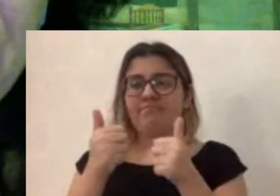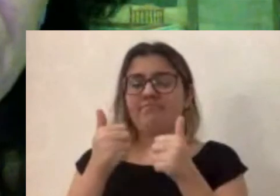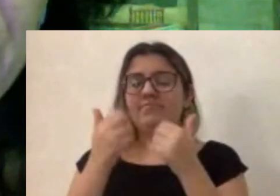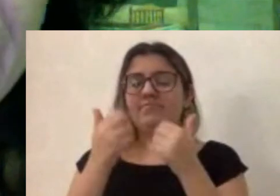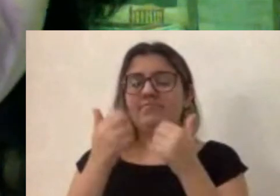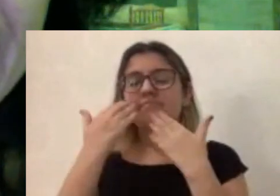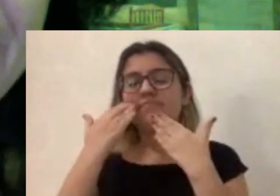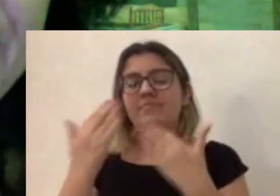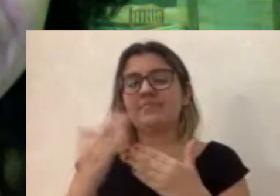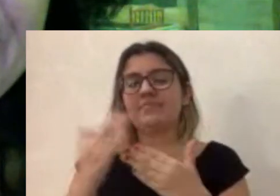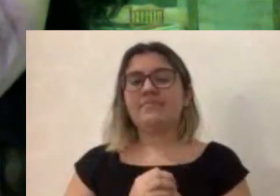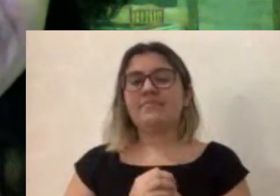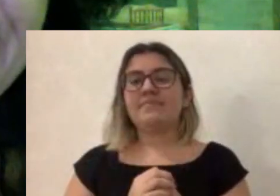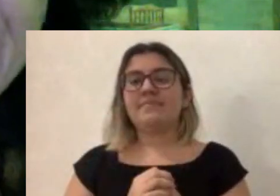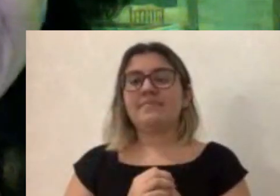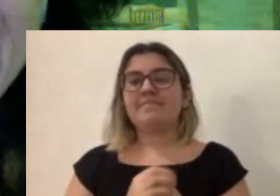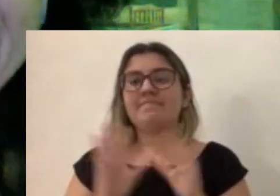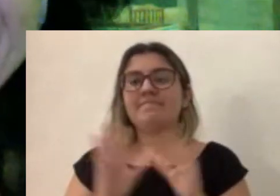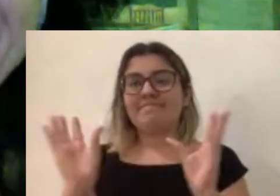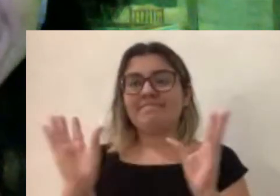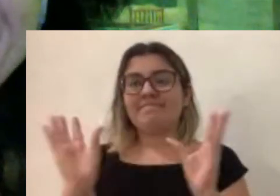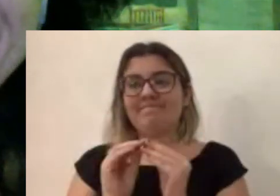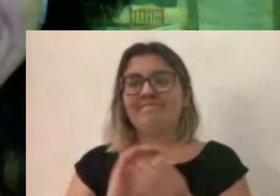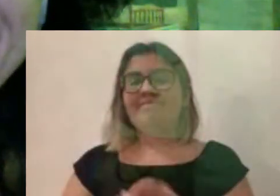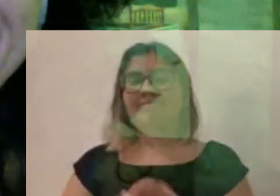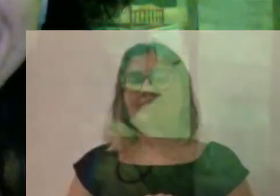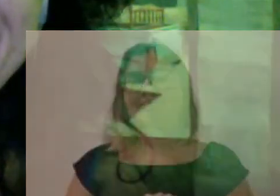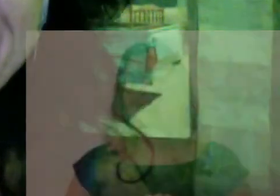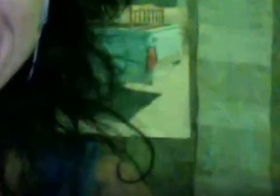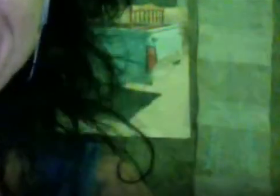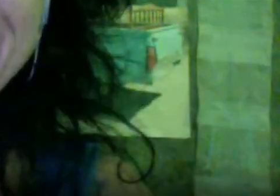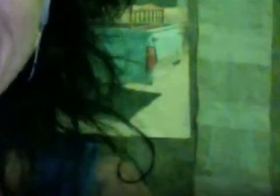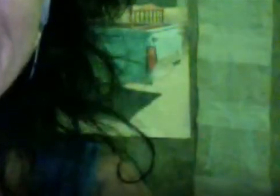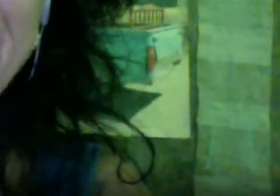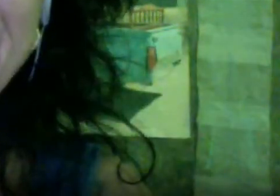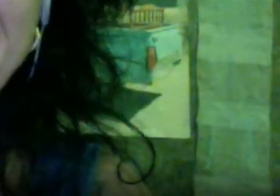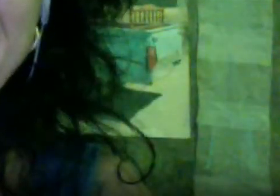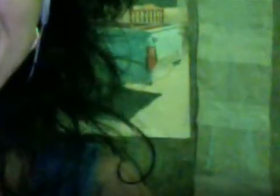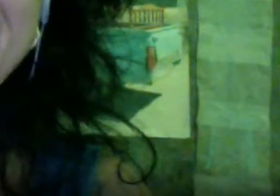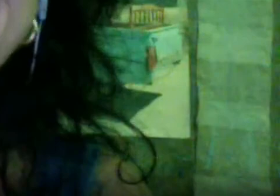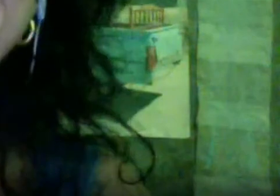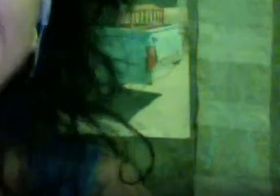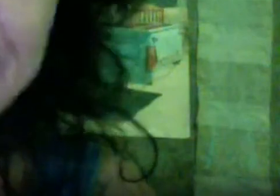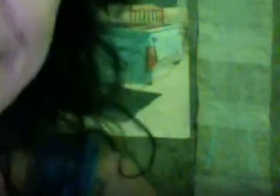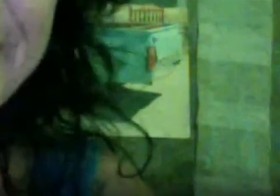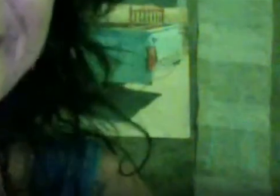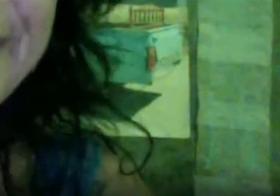máximo que puderem. Obrigada. É isso.